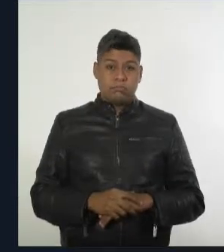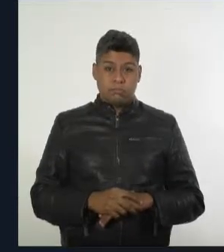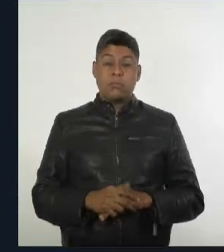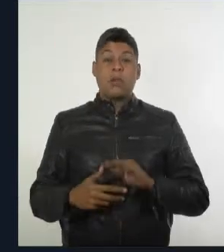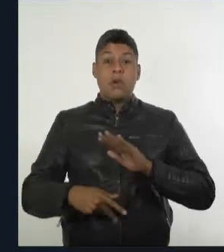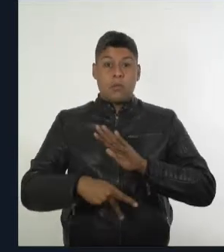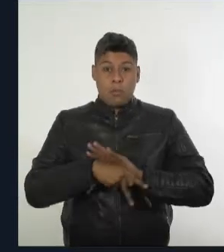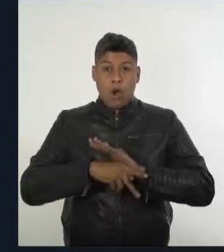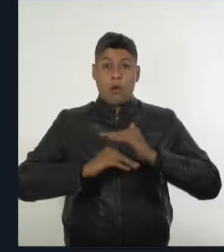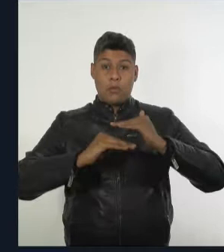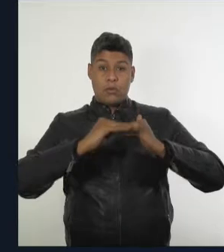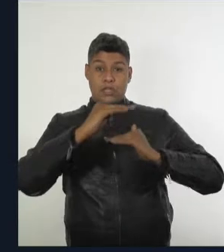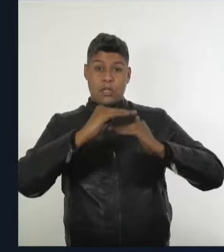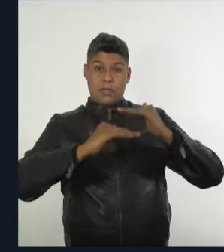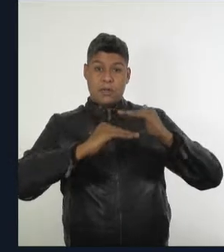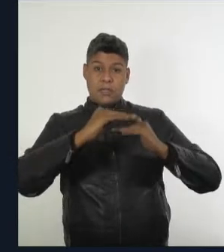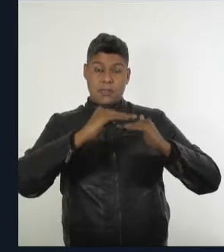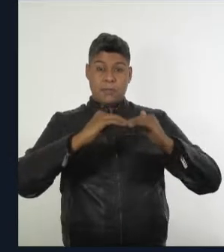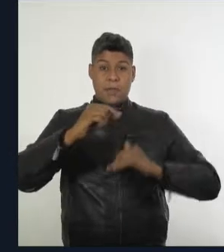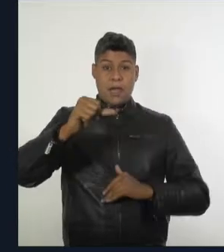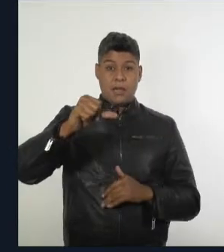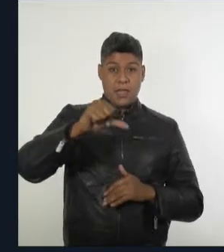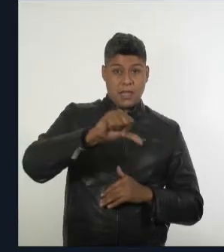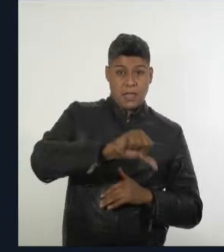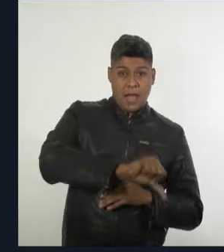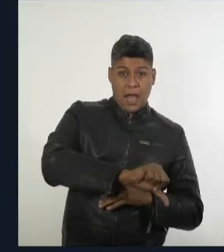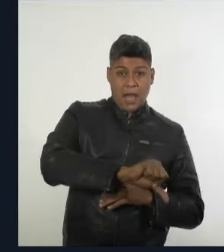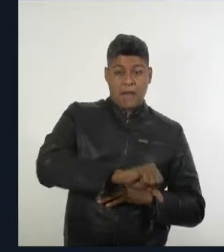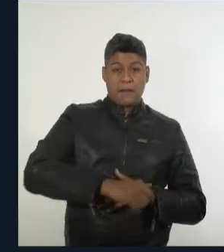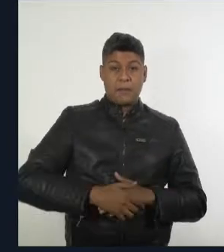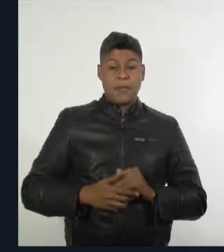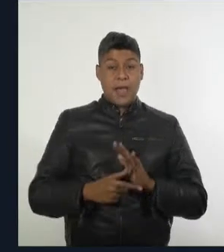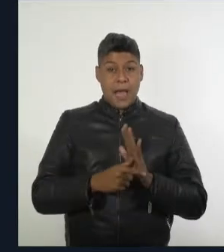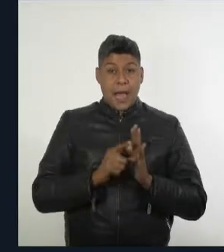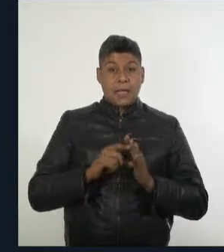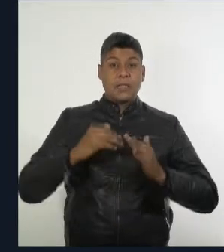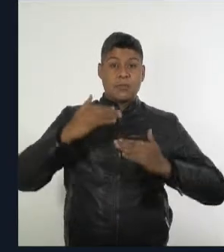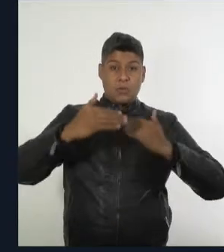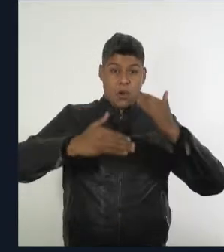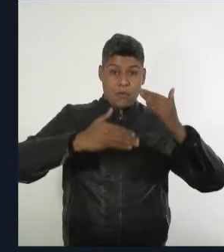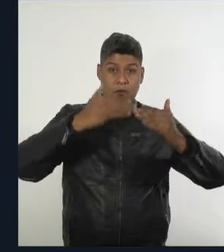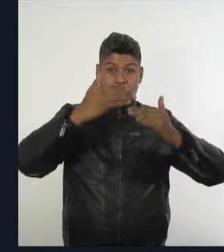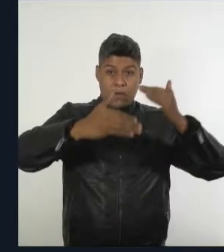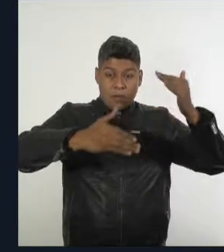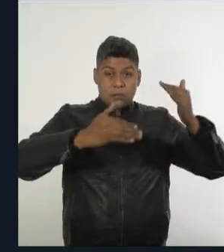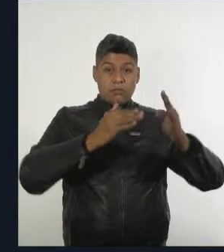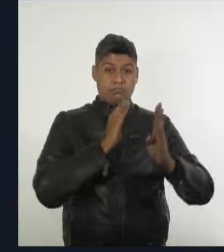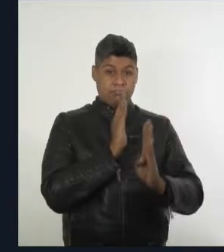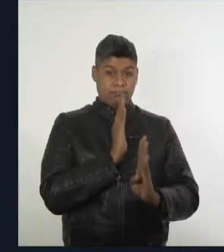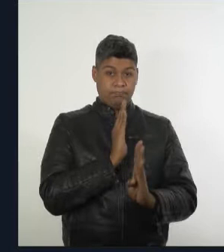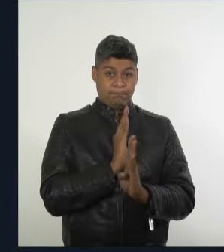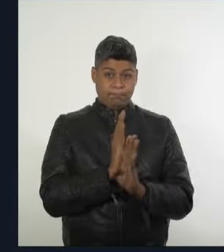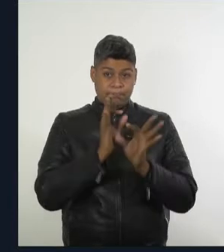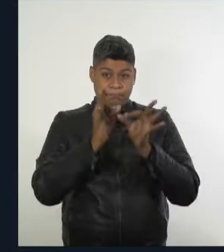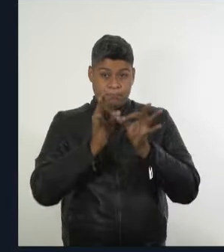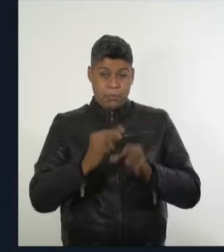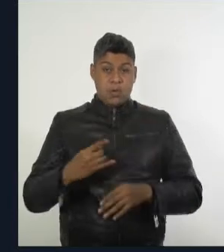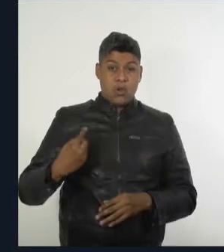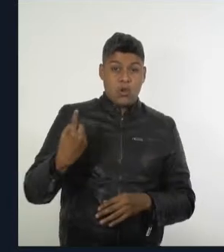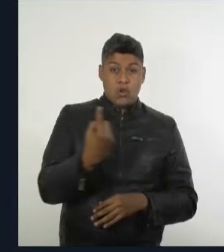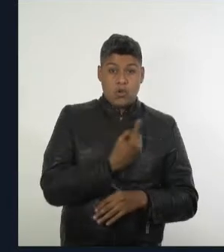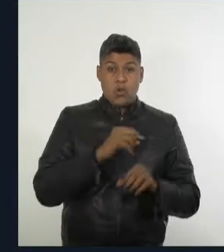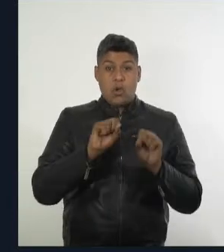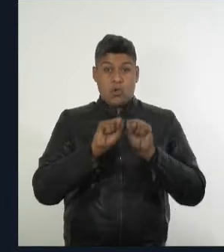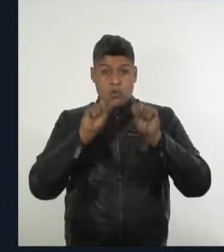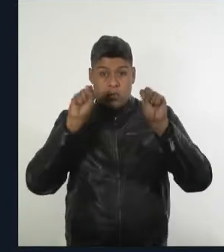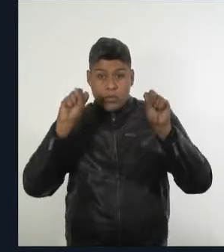situação de estabilidade, de agravamento, antes do processo de notificação ser consolidada pelos nossos sistemas e